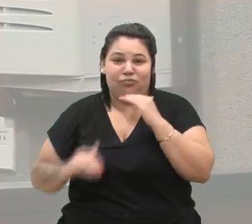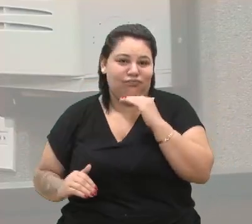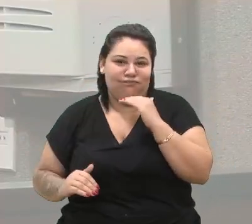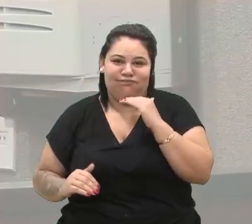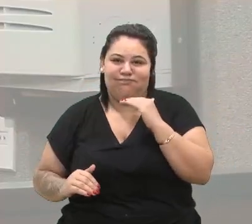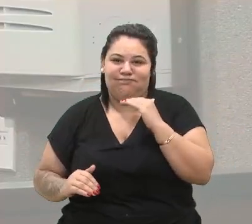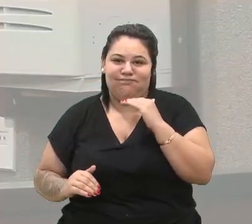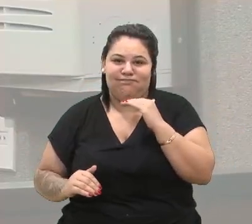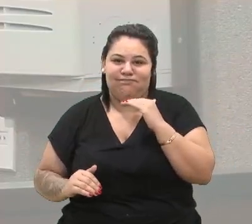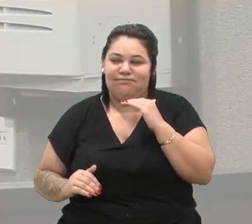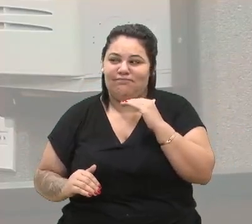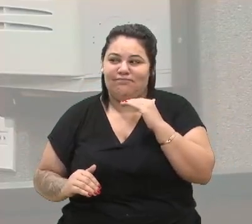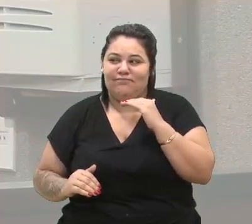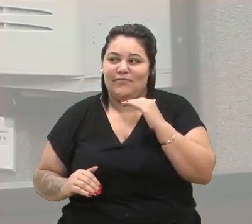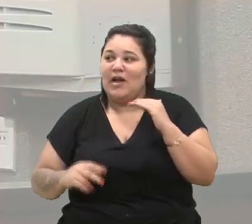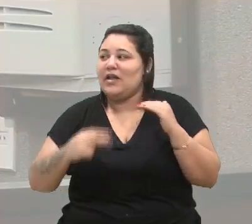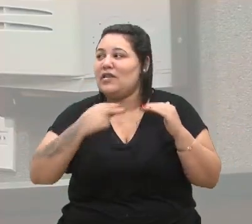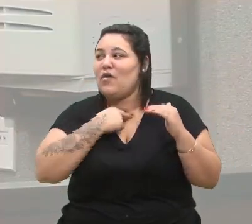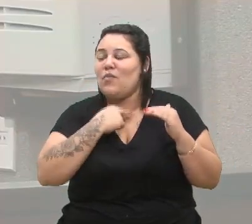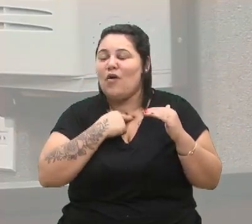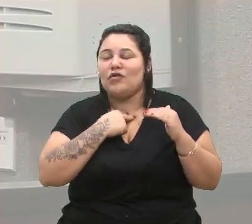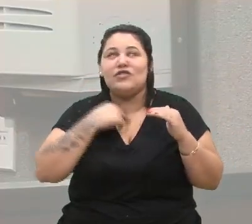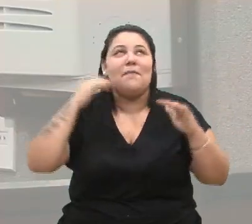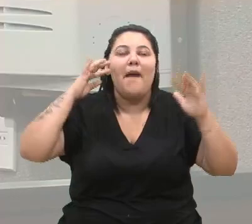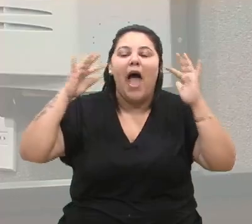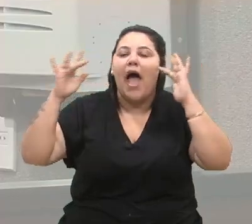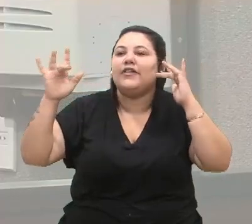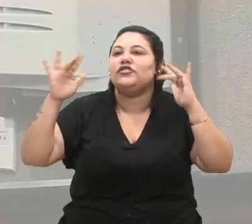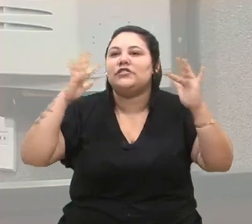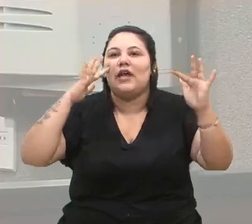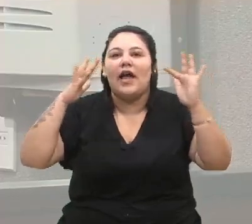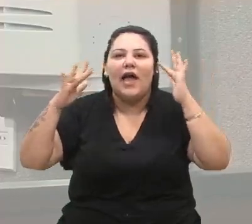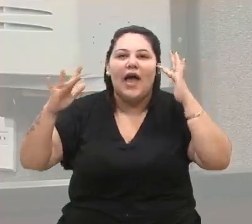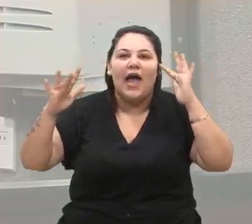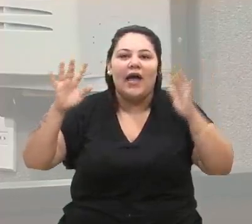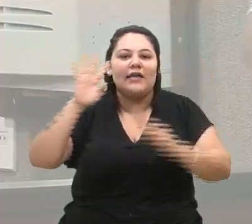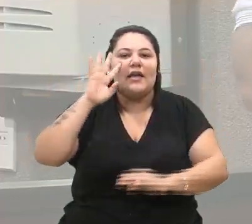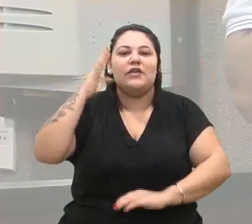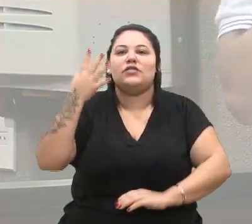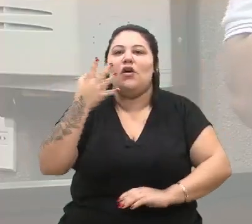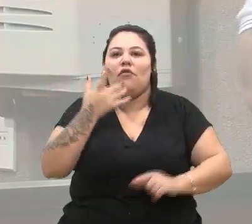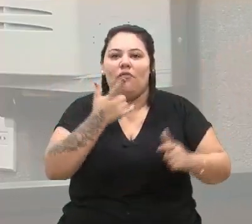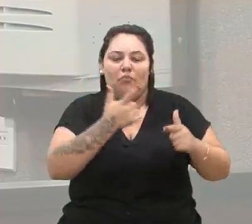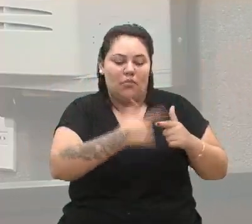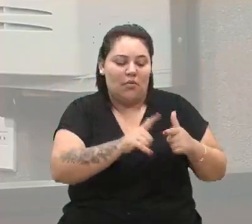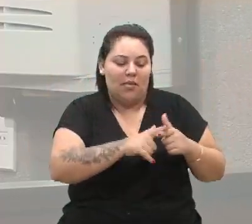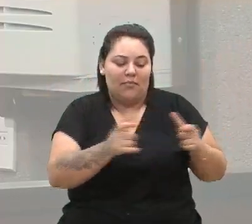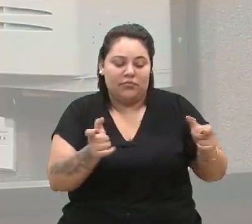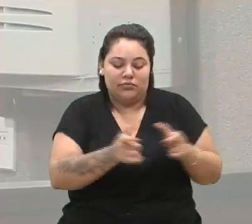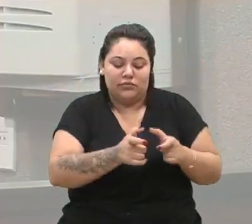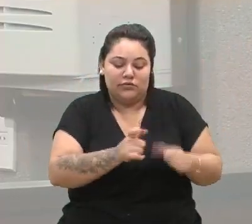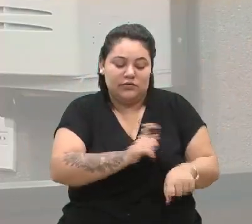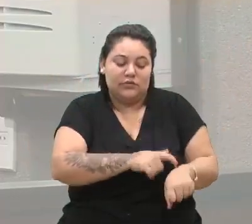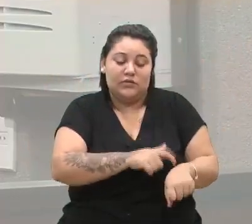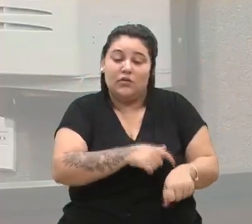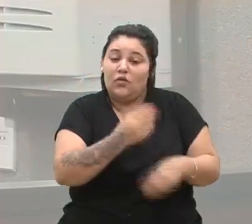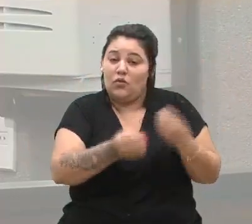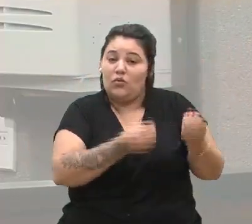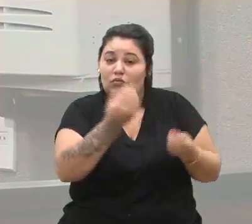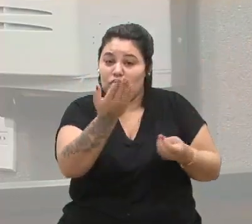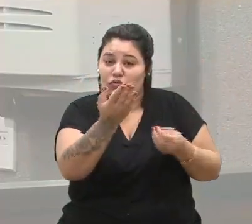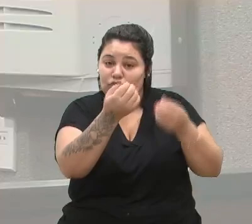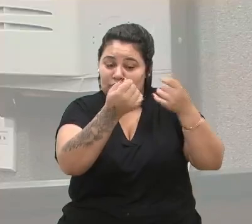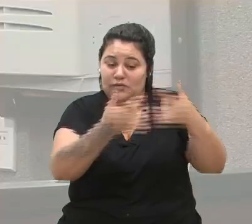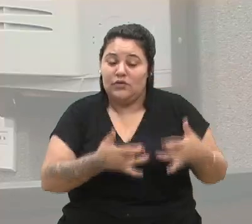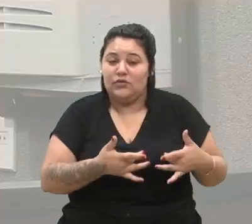A gente não pode cair na ilusão de achar que vai resolver um problema num curto espaço de tempo. Como o senhor muito bem disse, os frutos